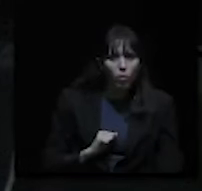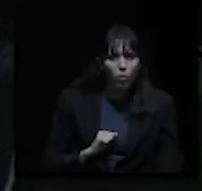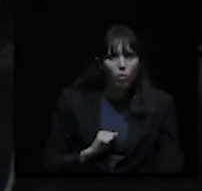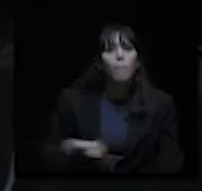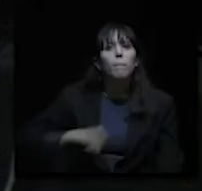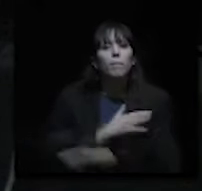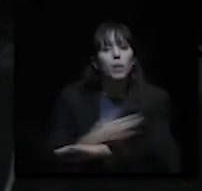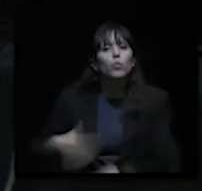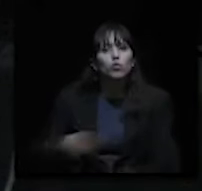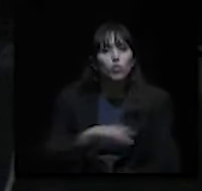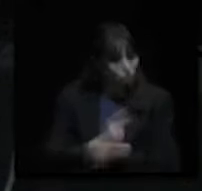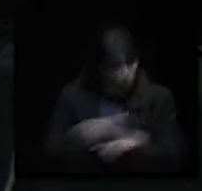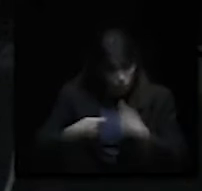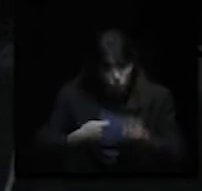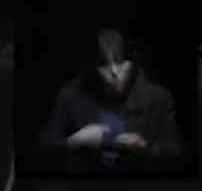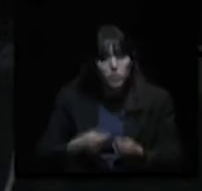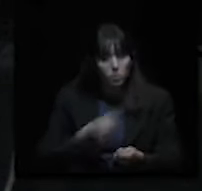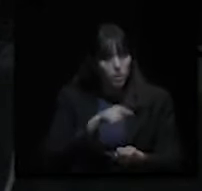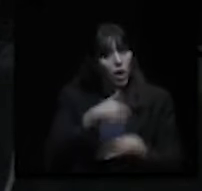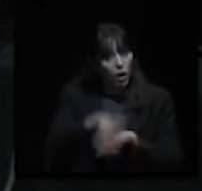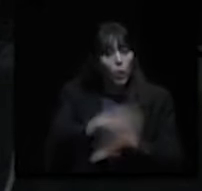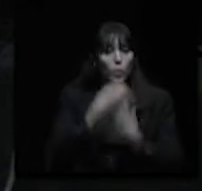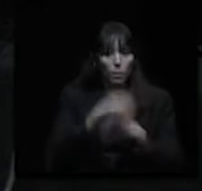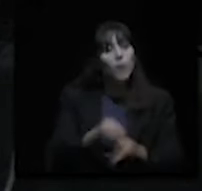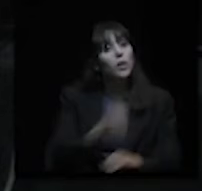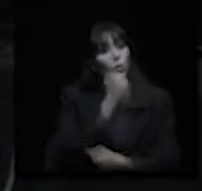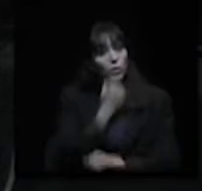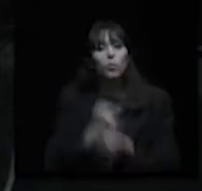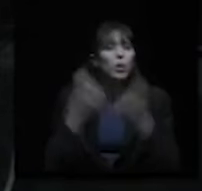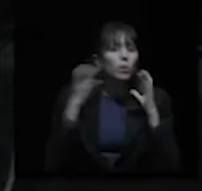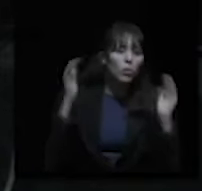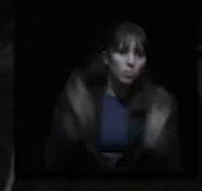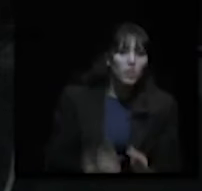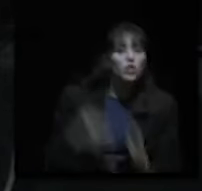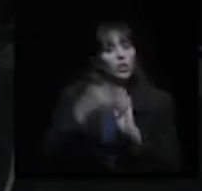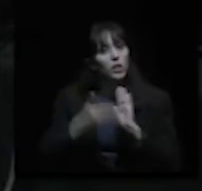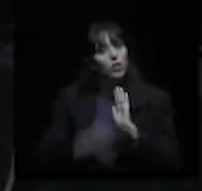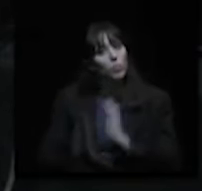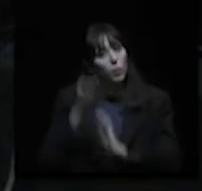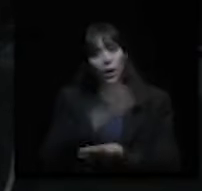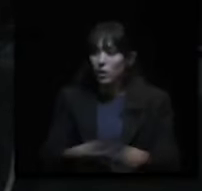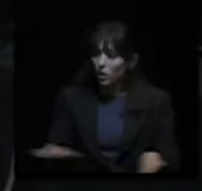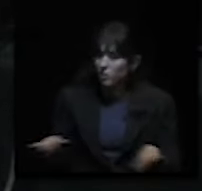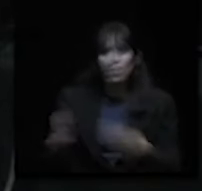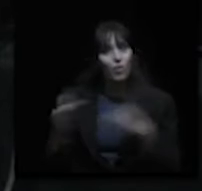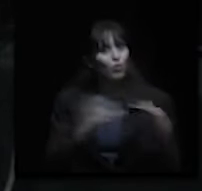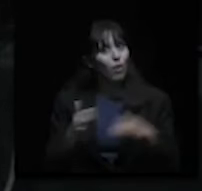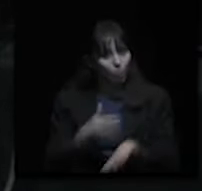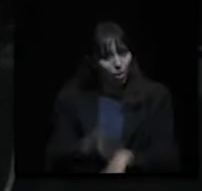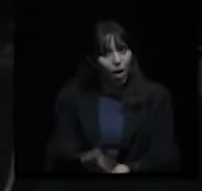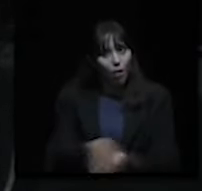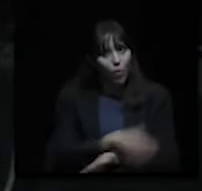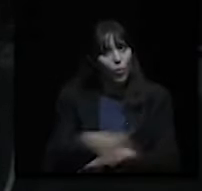assim, os comerciantes da Rua da Prata estão contentes. Têm menos barulho e confusão, têm mais clientes. E até temos crianças a jogar à bola na Rua da